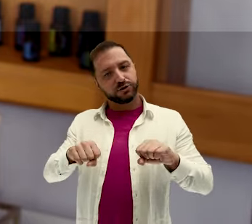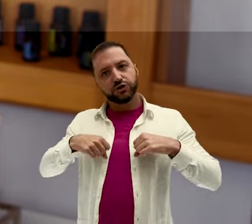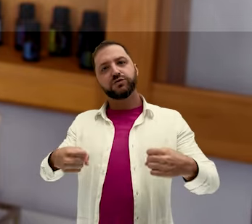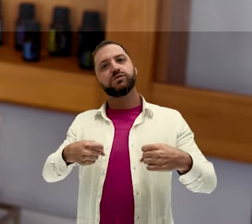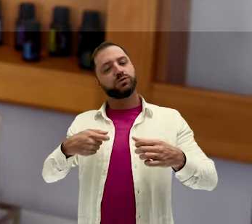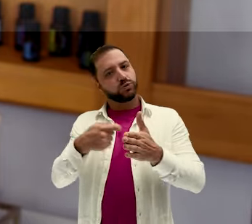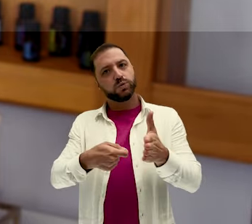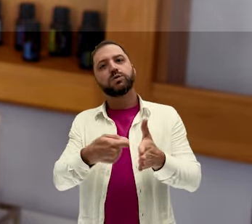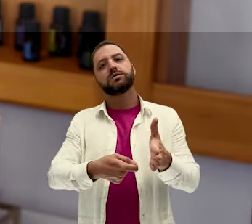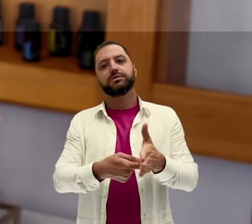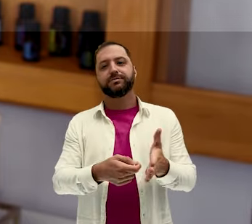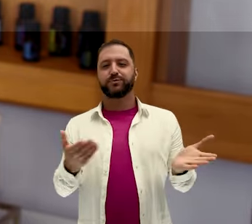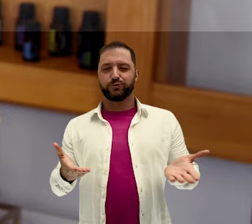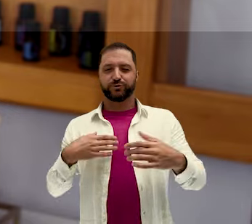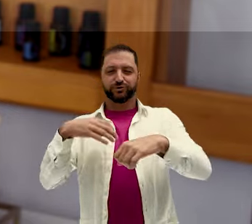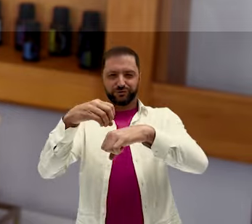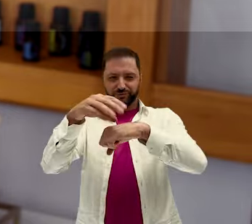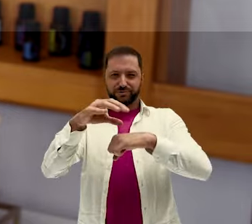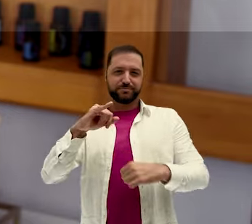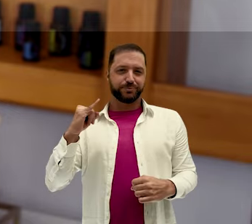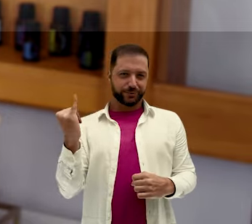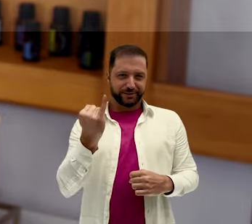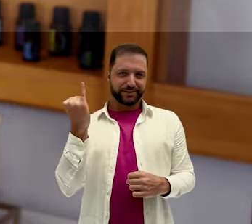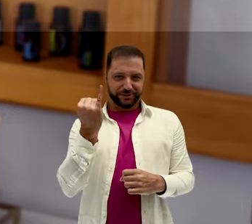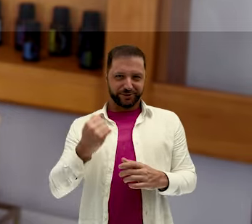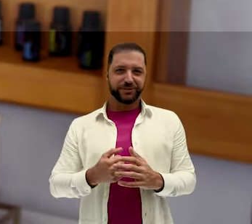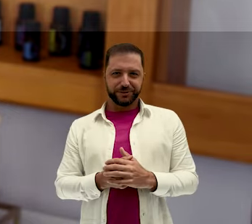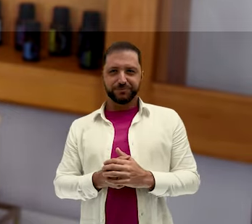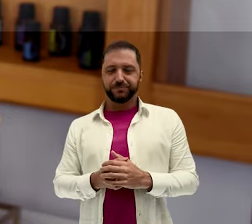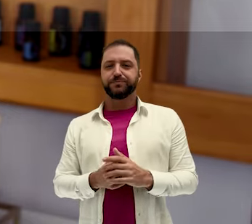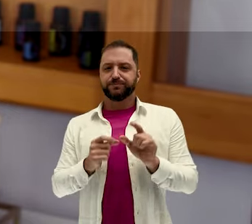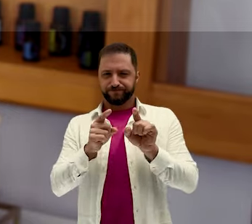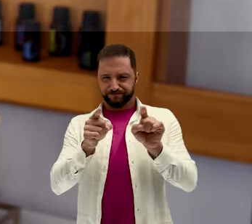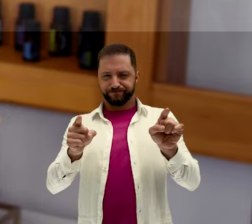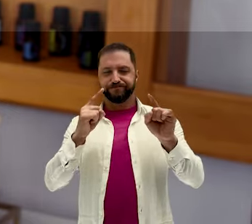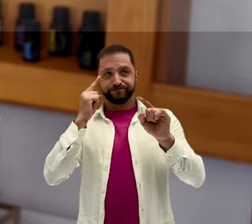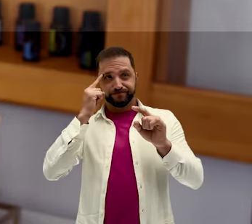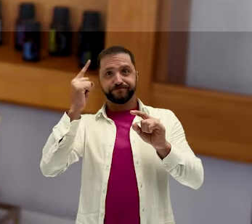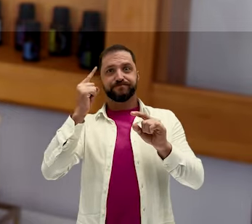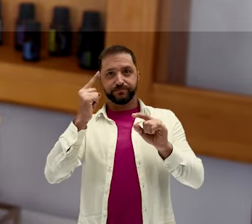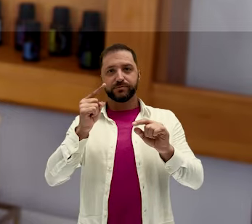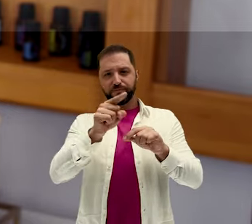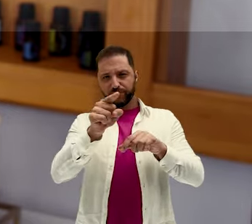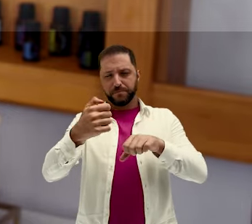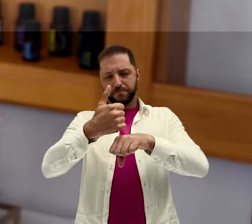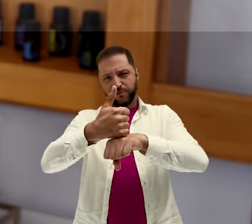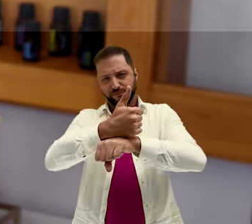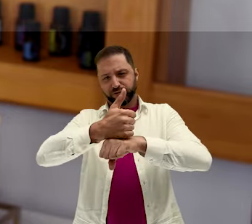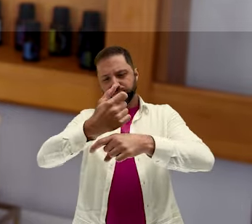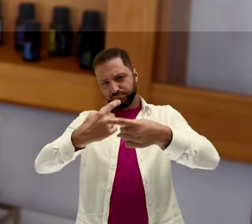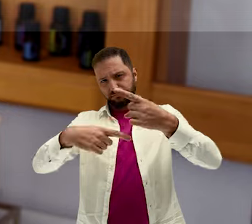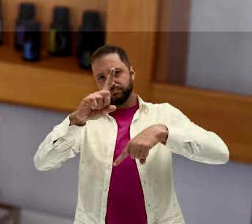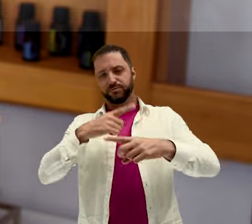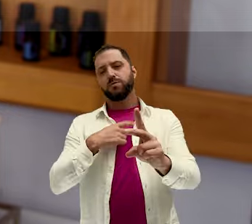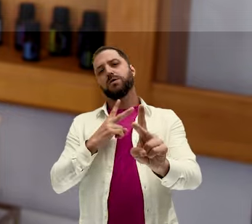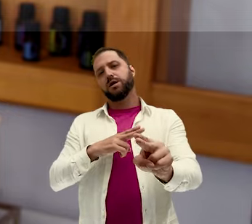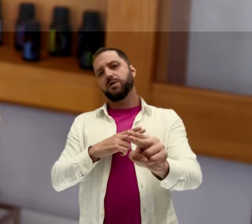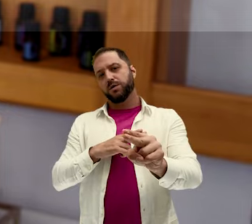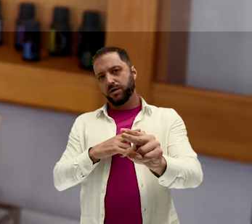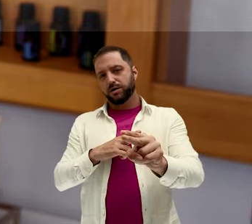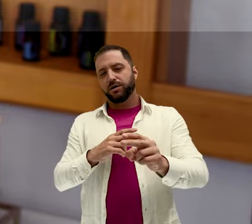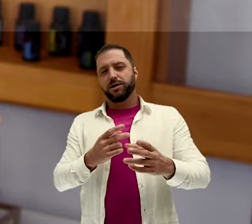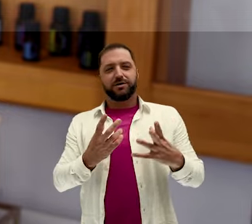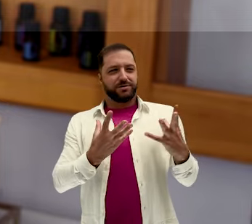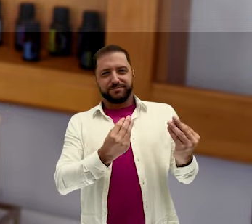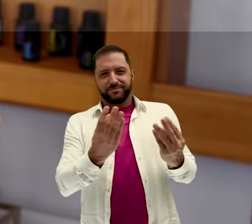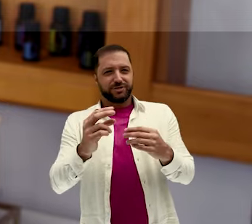eu vou dar essa dica importante para vocês e eu quero que vocês sejam uma profissional como eu fui, porque eu vi